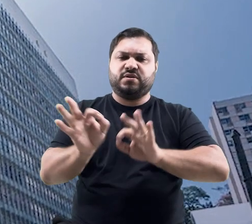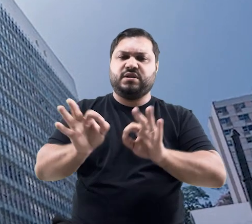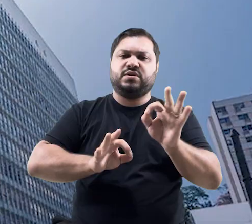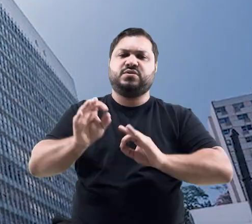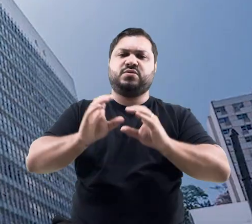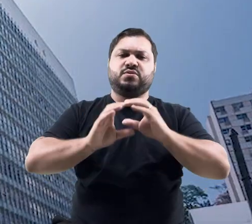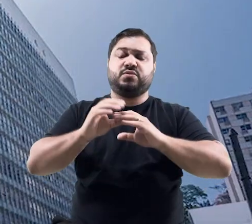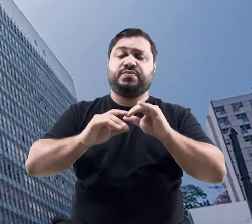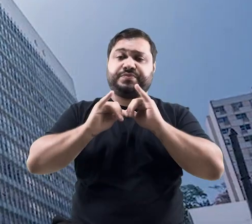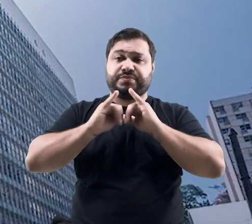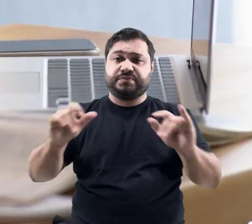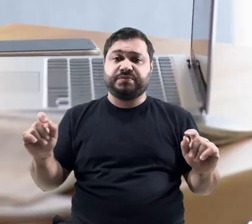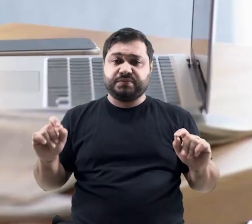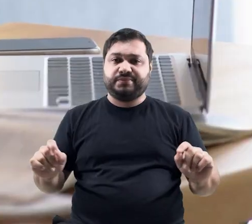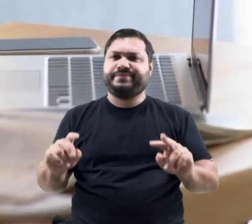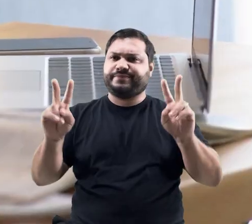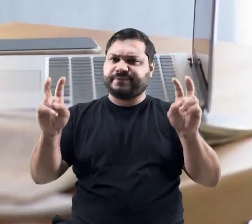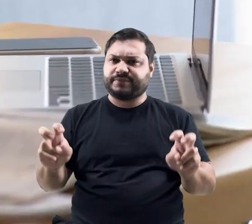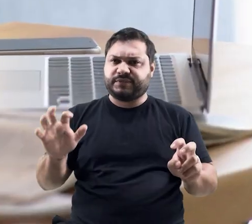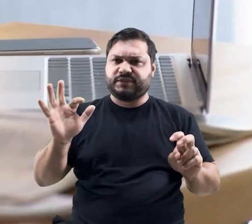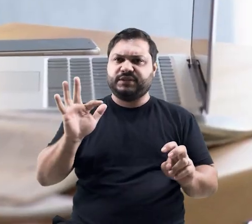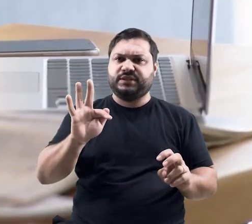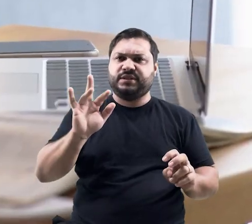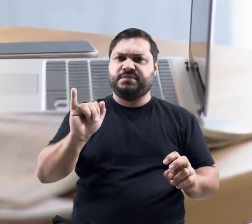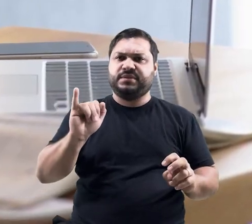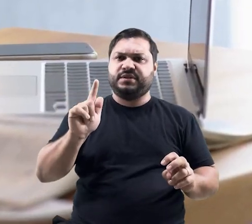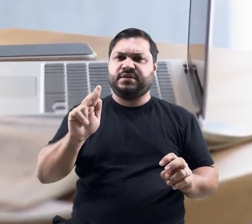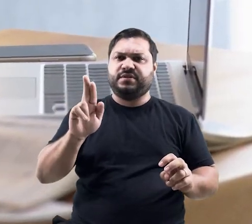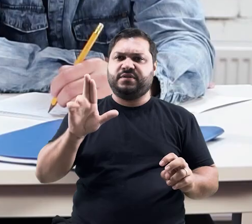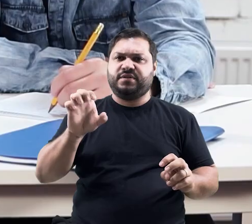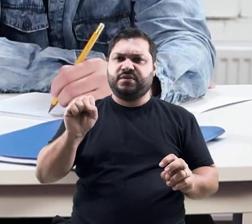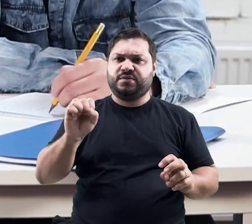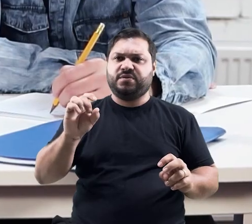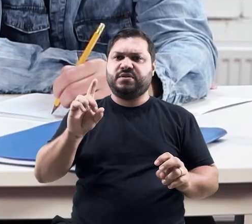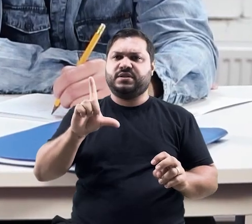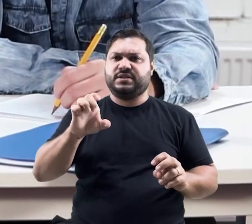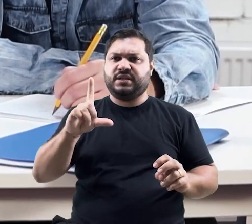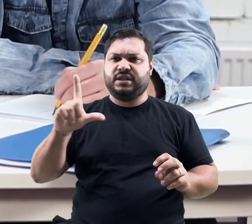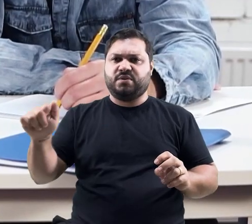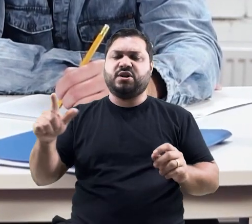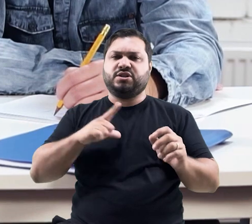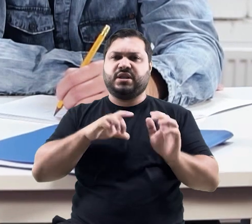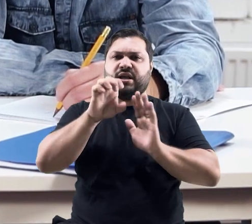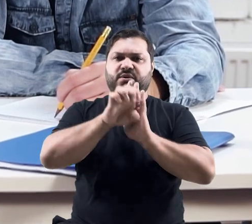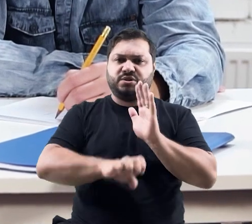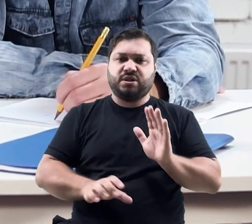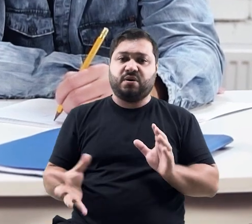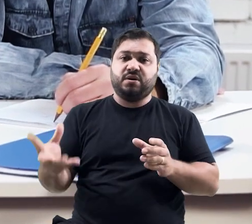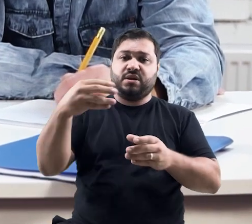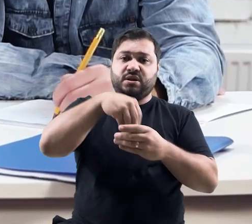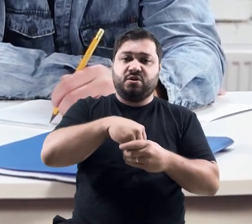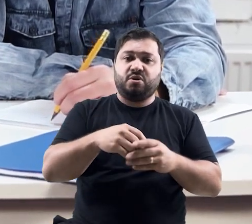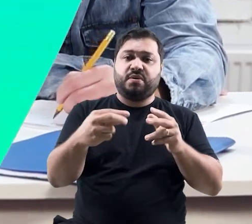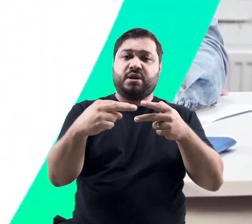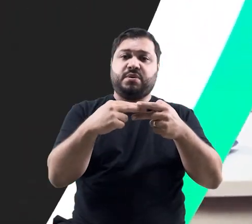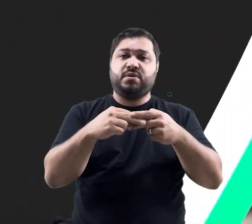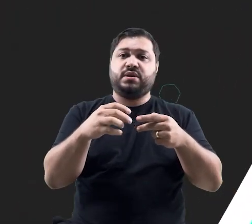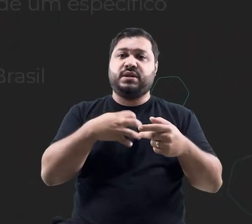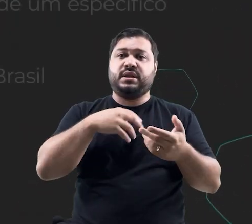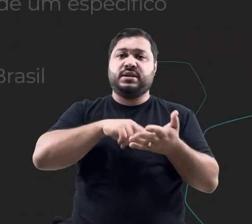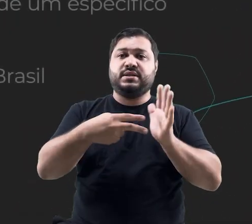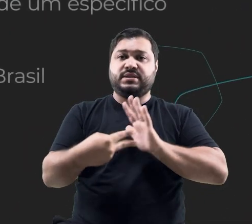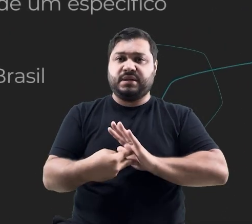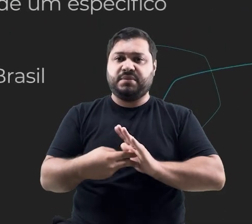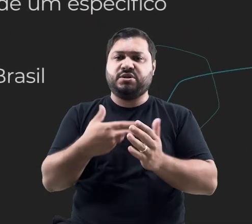que organizou o concurso, alegou que o tema Figuras de Linguagem está assim no programa divulgado no edital, englobado pelo